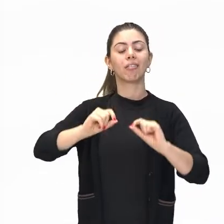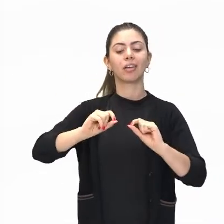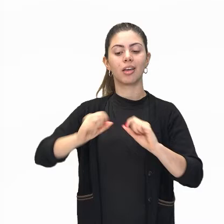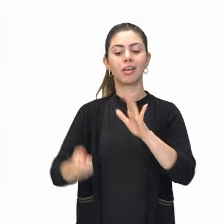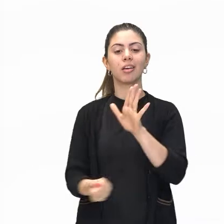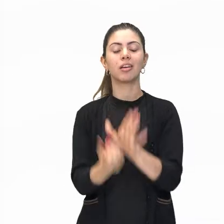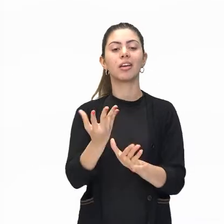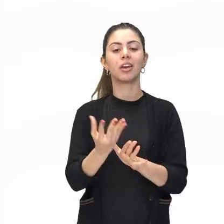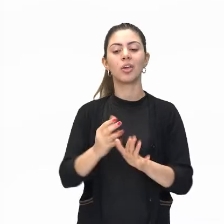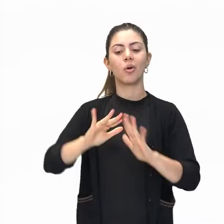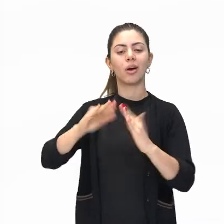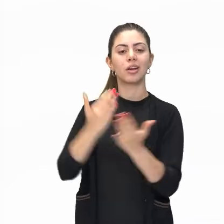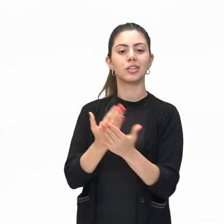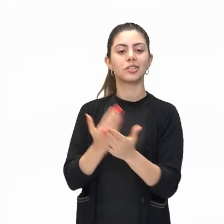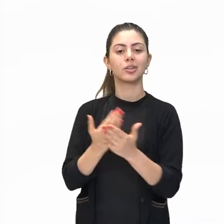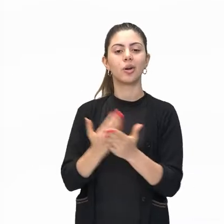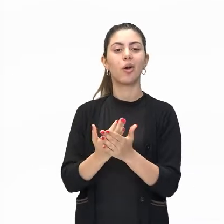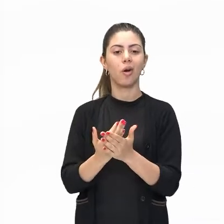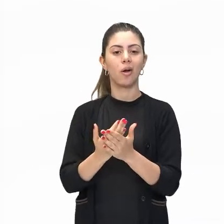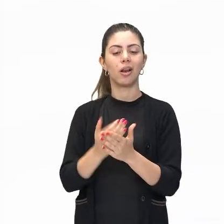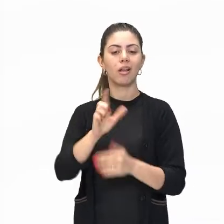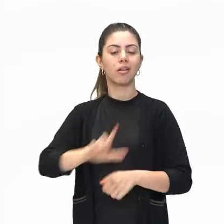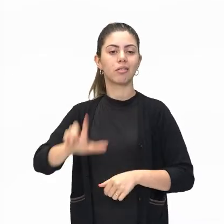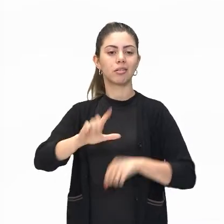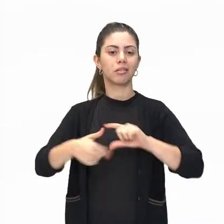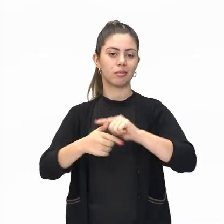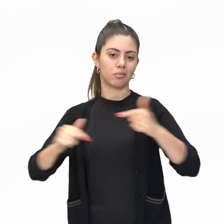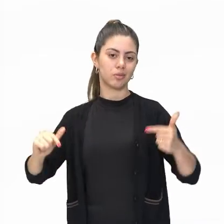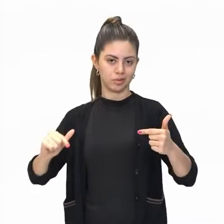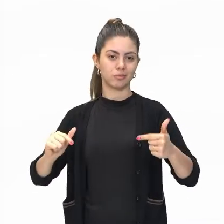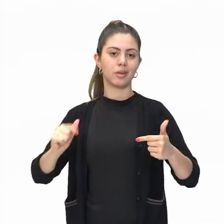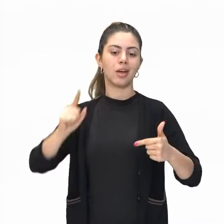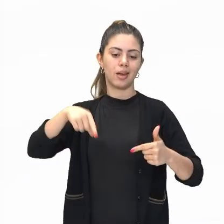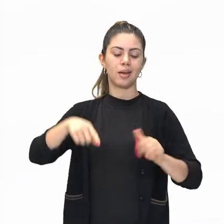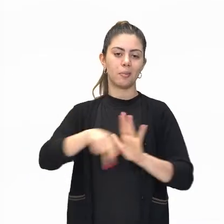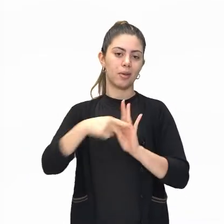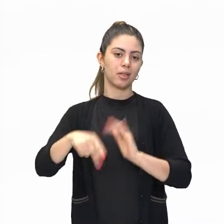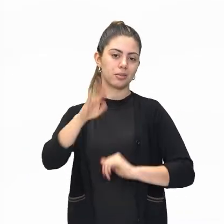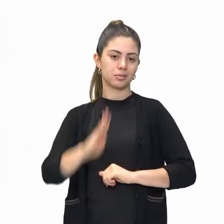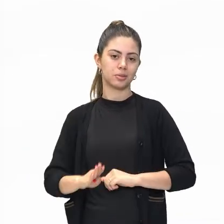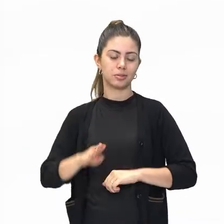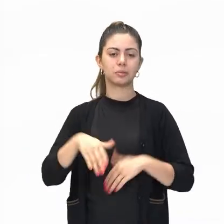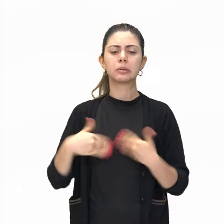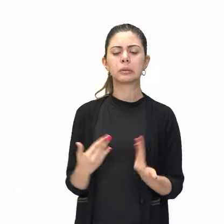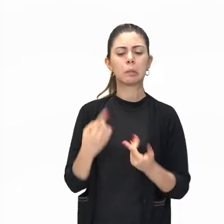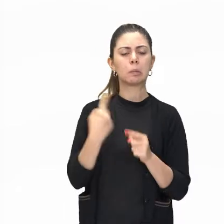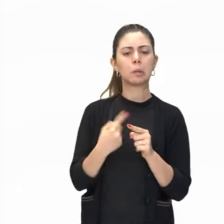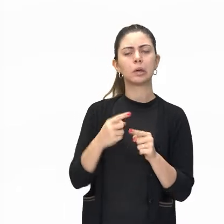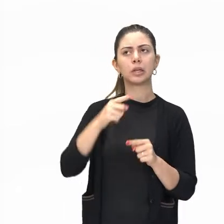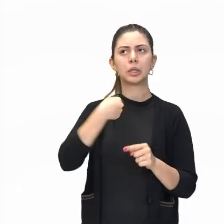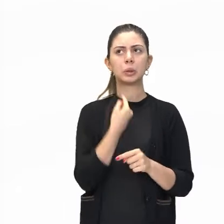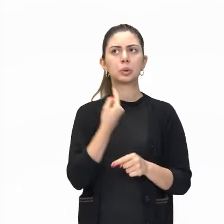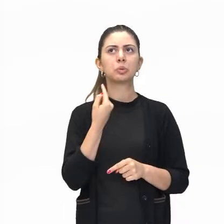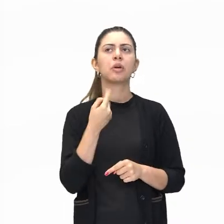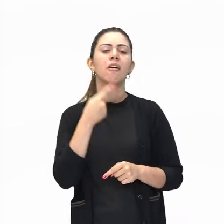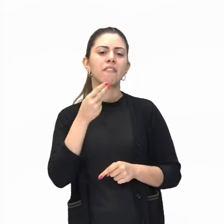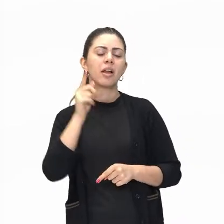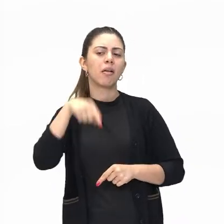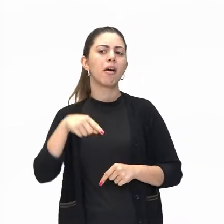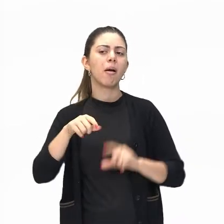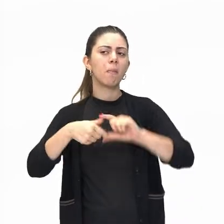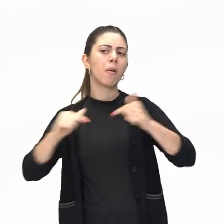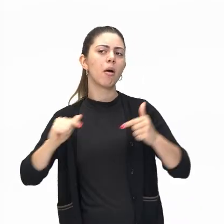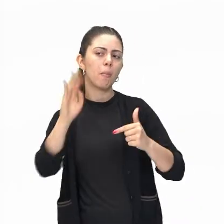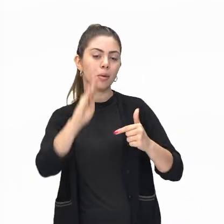literária modernista, né? Então, aconteceu o modernismo brasileiro. Por que a gente fala aqui que é o modernismo brasileiro? A